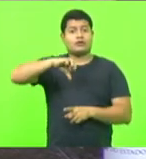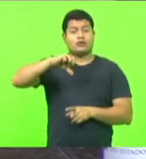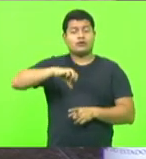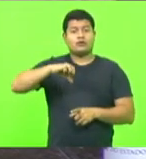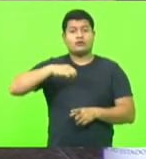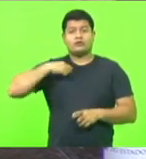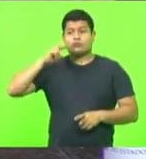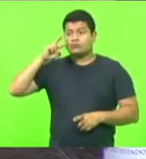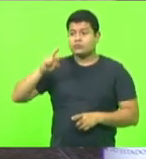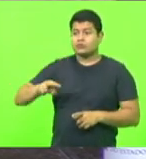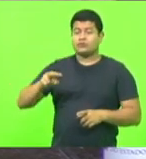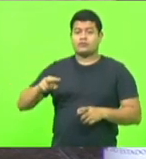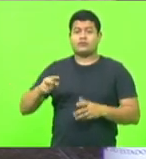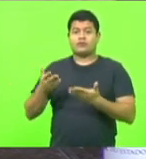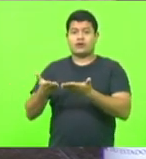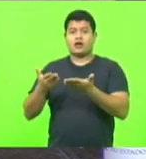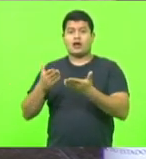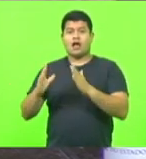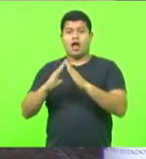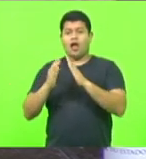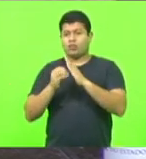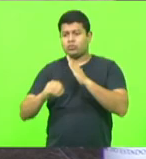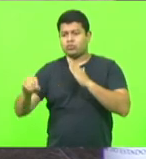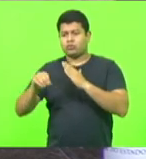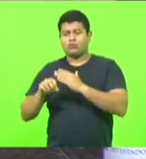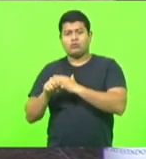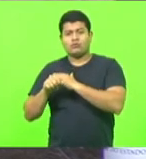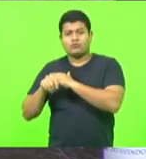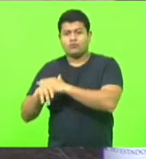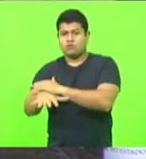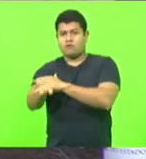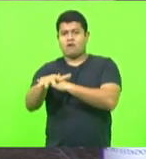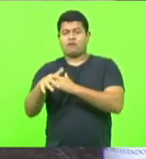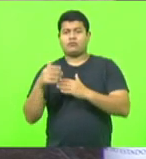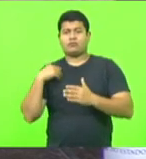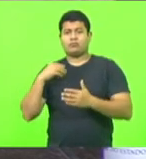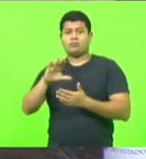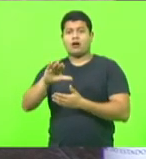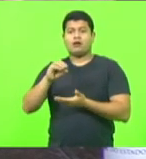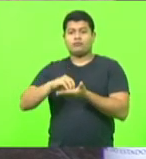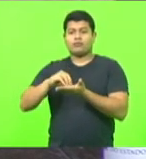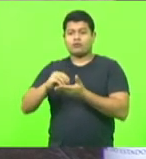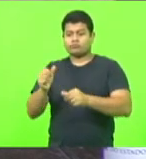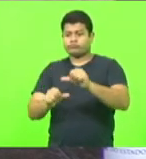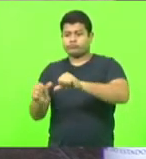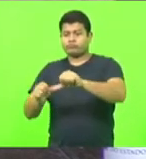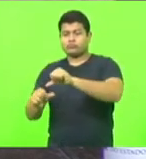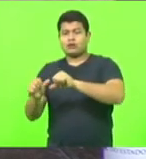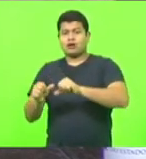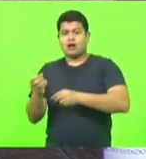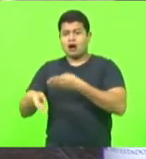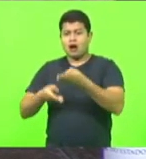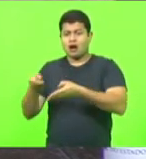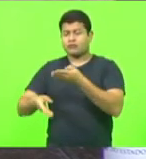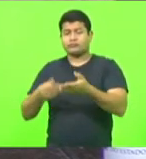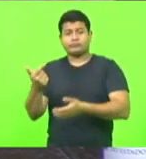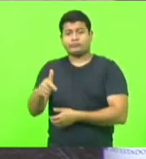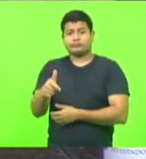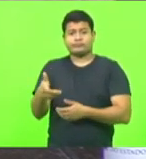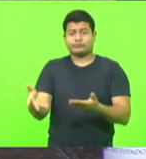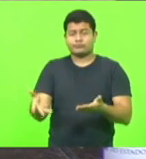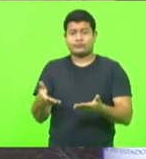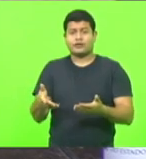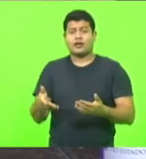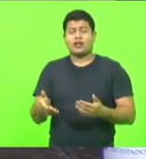ainda esse esgoto sendo jogado diretamente, não tratado, ao que parece, na nossa Lagoa da